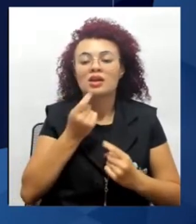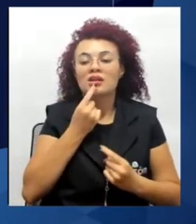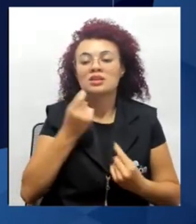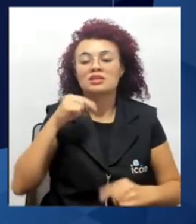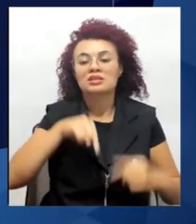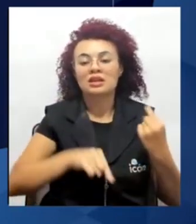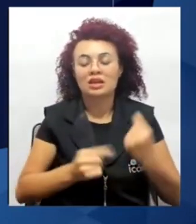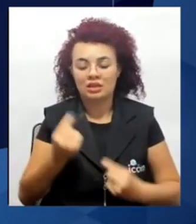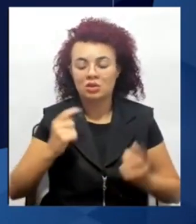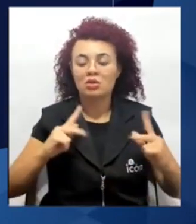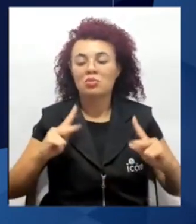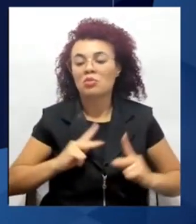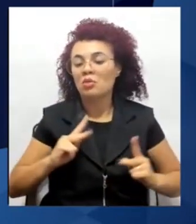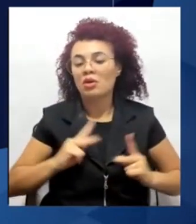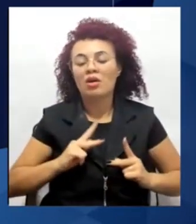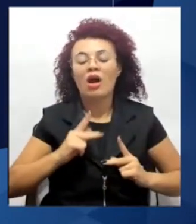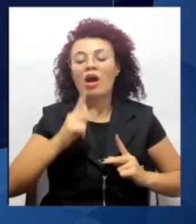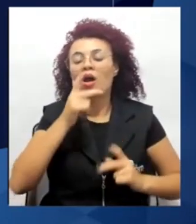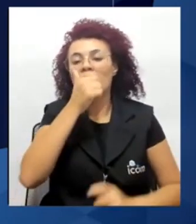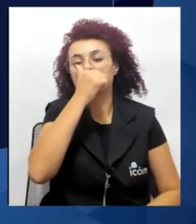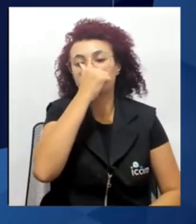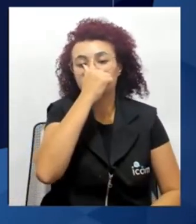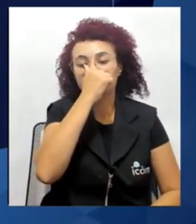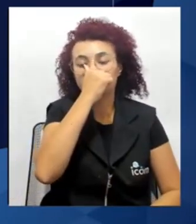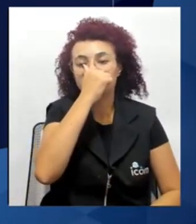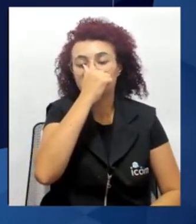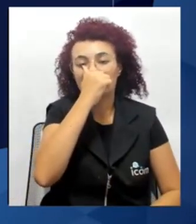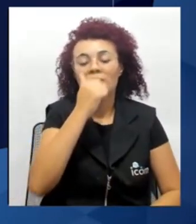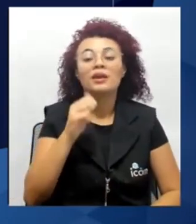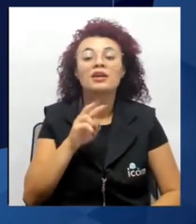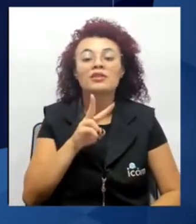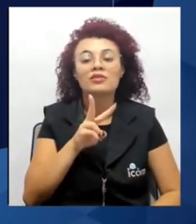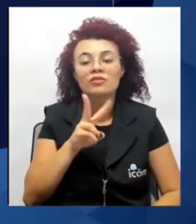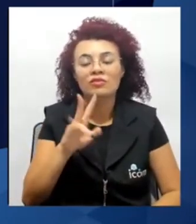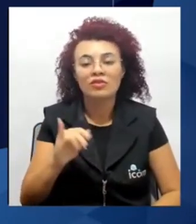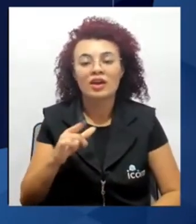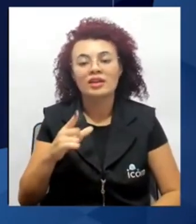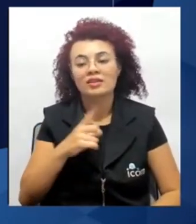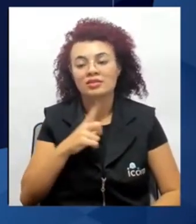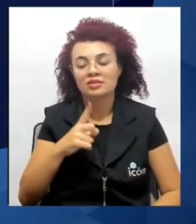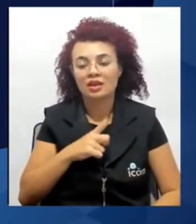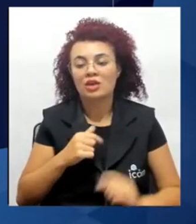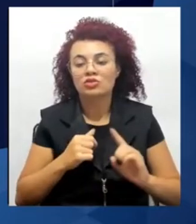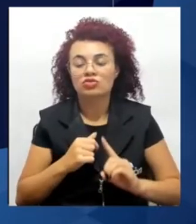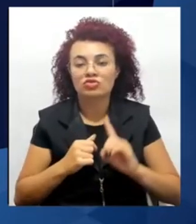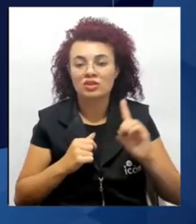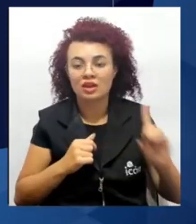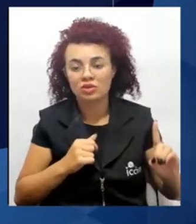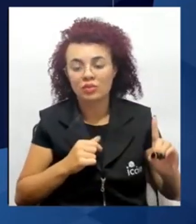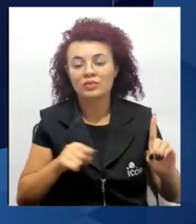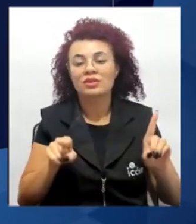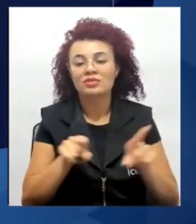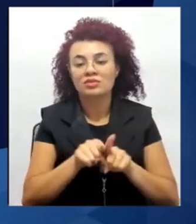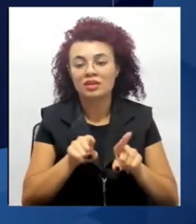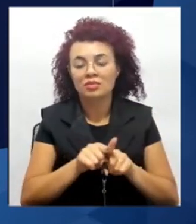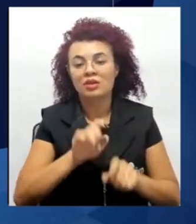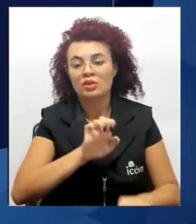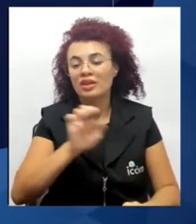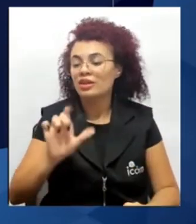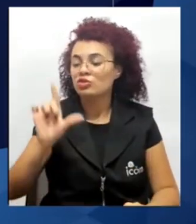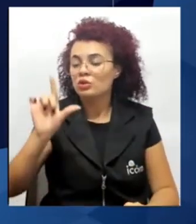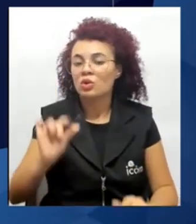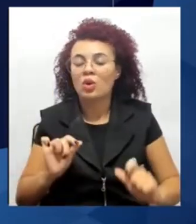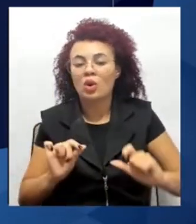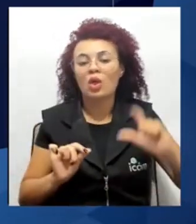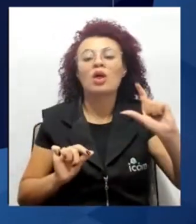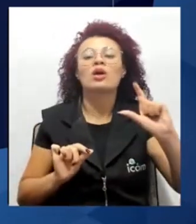característica gera aumento da pós-carga do ventrículo direito e diminuição da pré-carga do ventrículo esquerdo. Com isso, eu tenho redução do débito cardíaco,